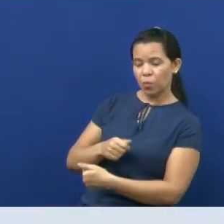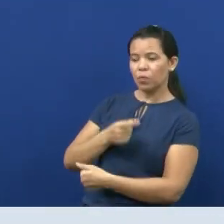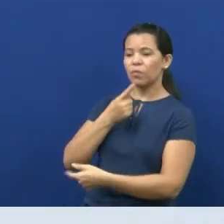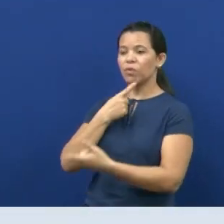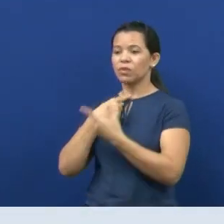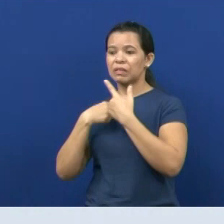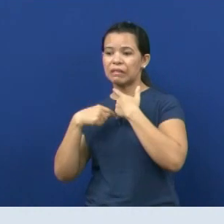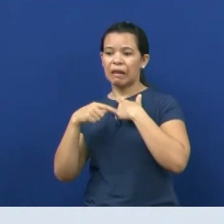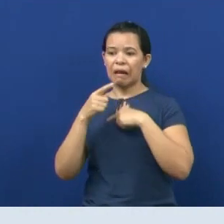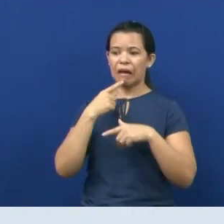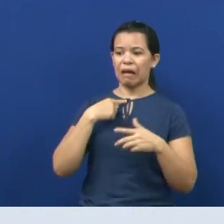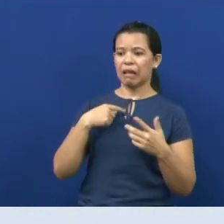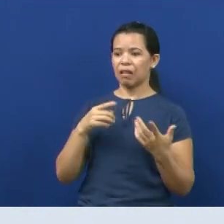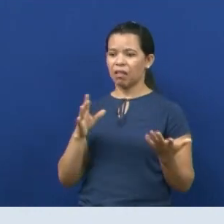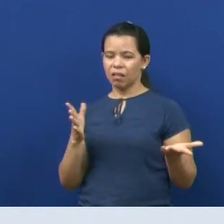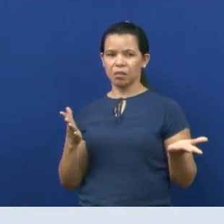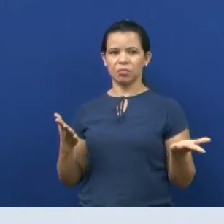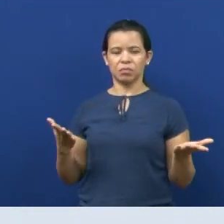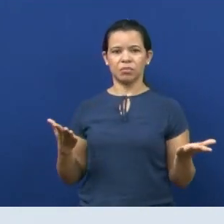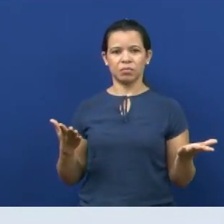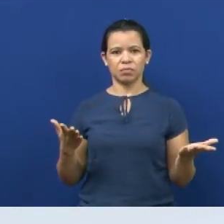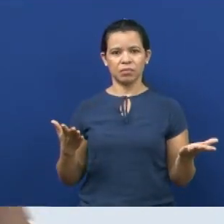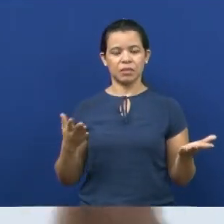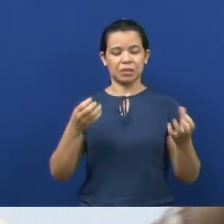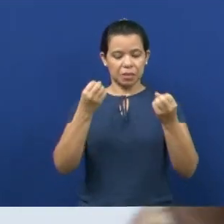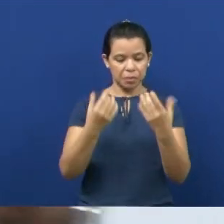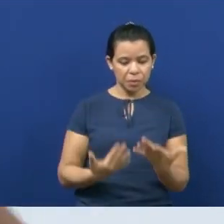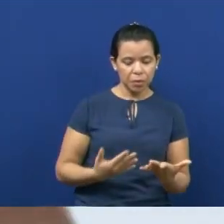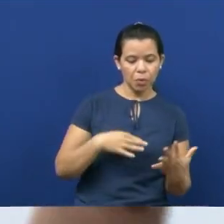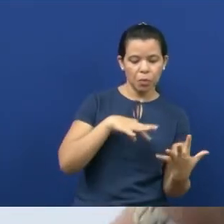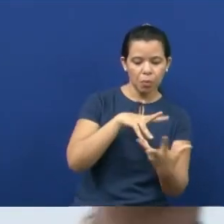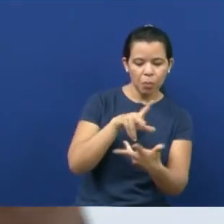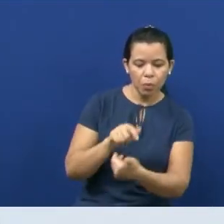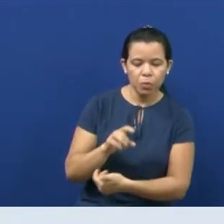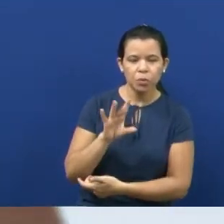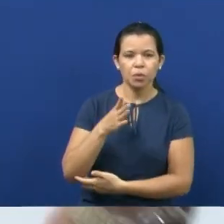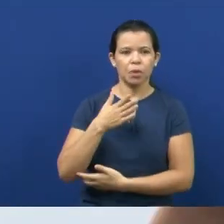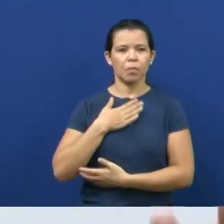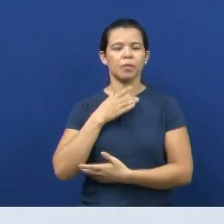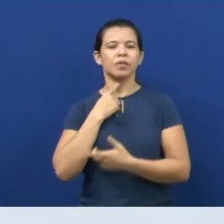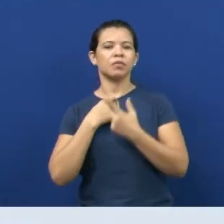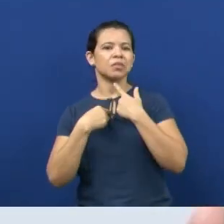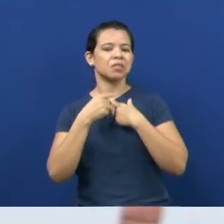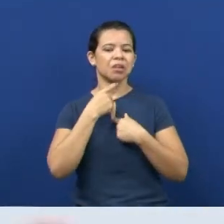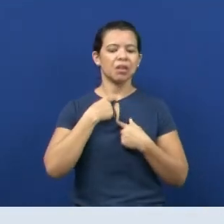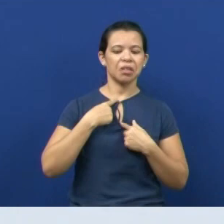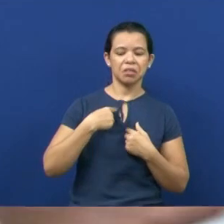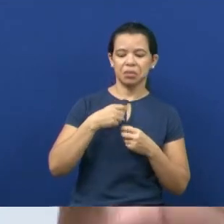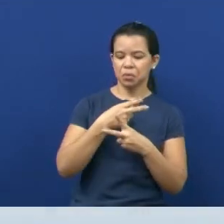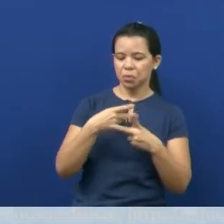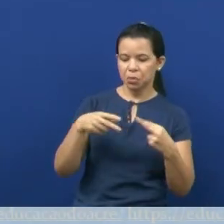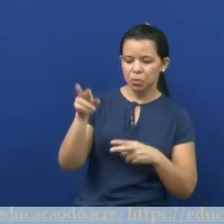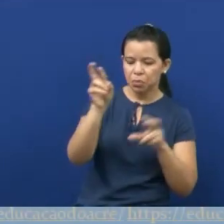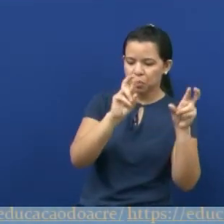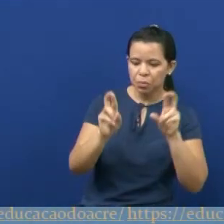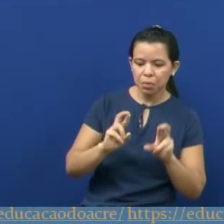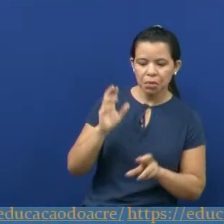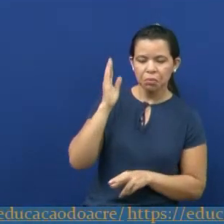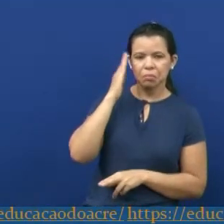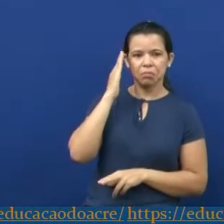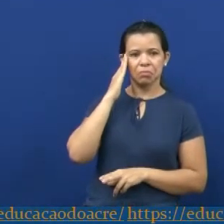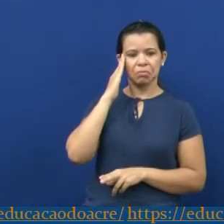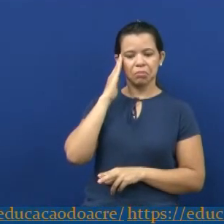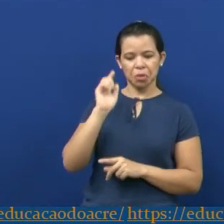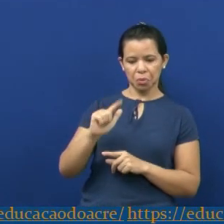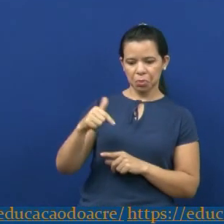ele diz que o mundo para ele é a vontade dele e a representação que tem na vista dele. Tudo que está fora disso, ele